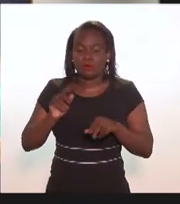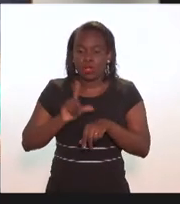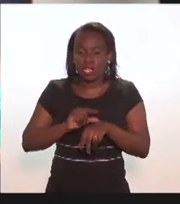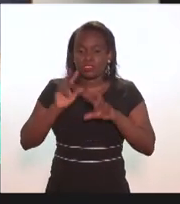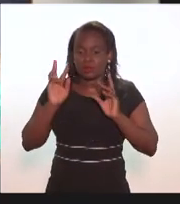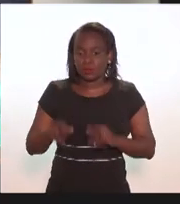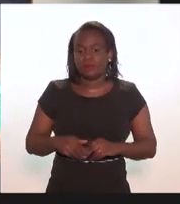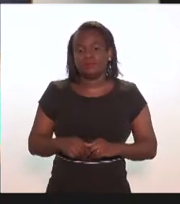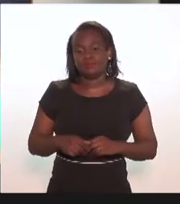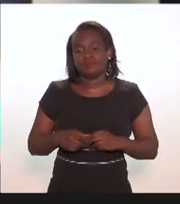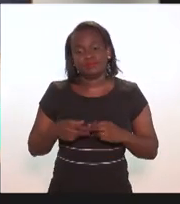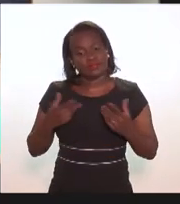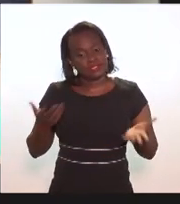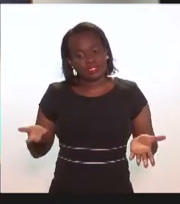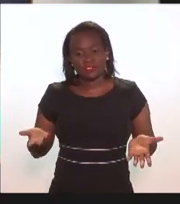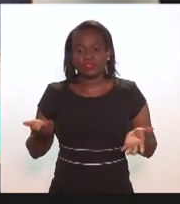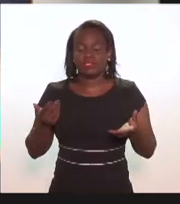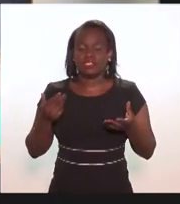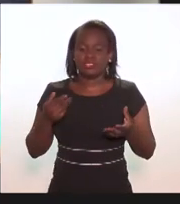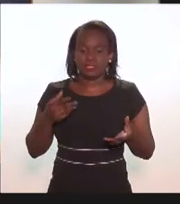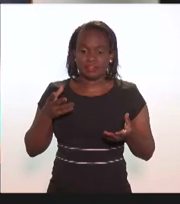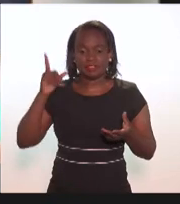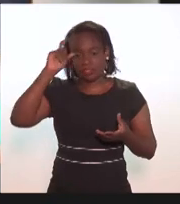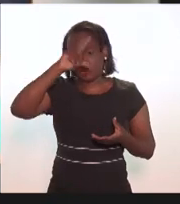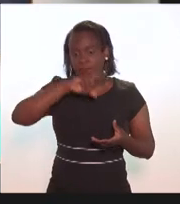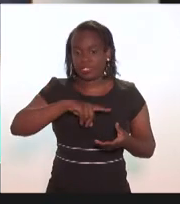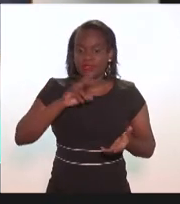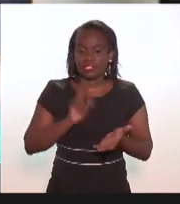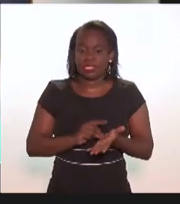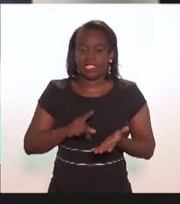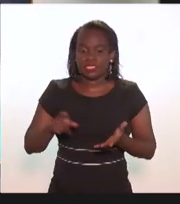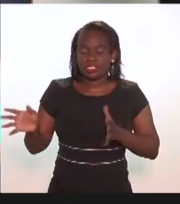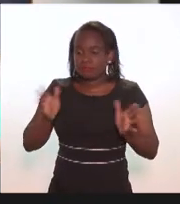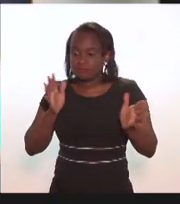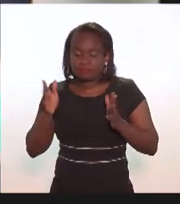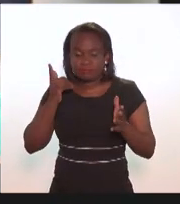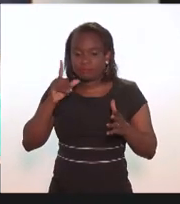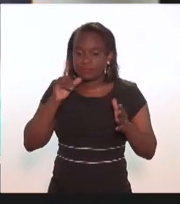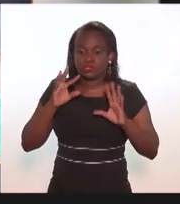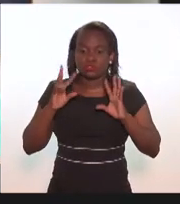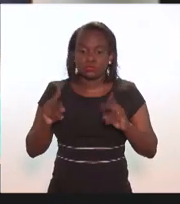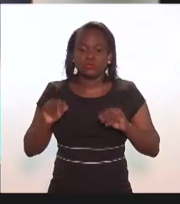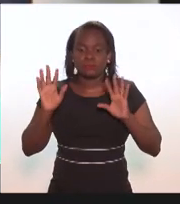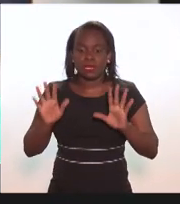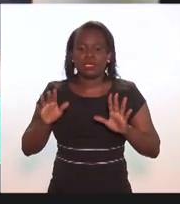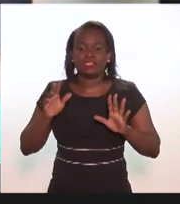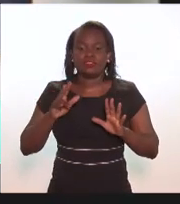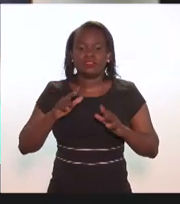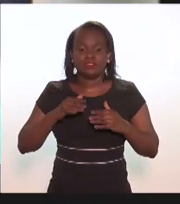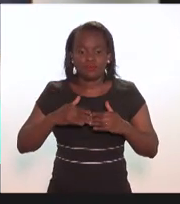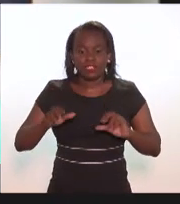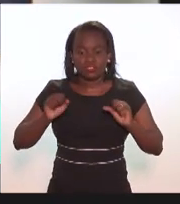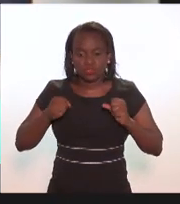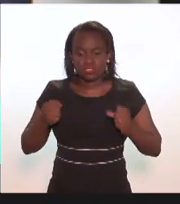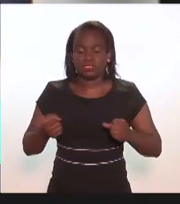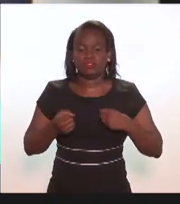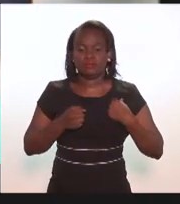horário. Então, está realmente complicado para a gente dar conta de tudo, mas a gente vai se